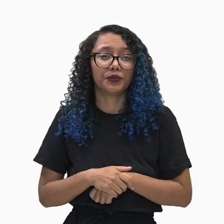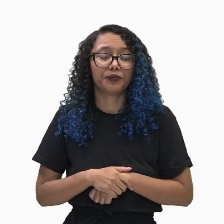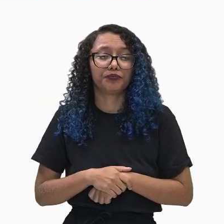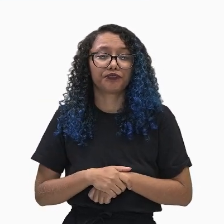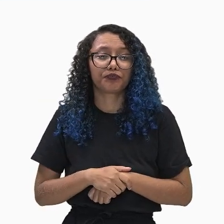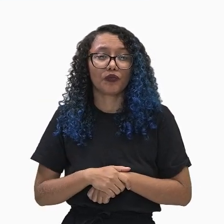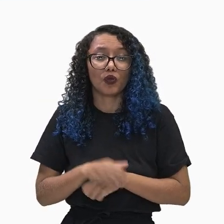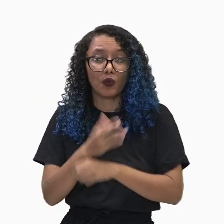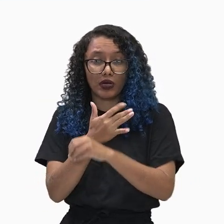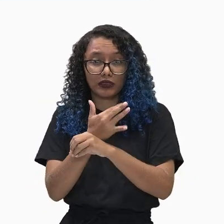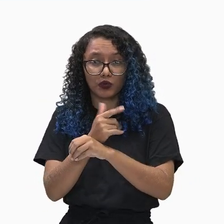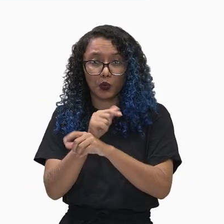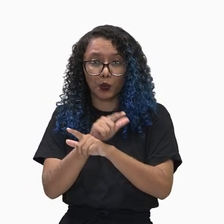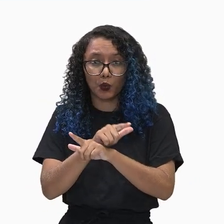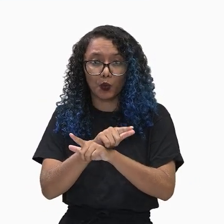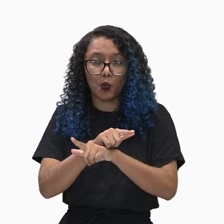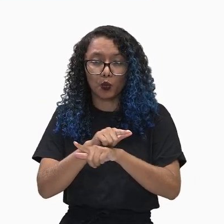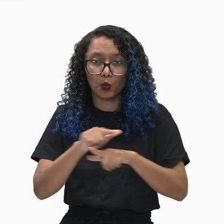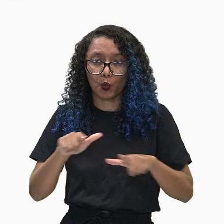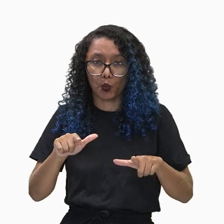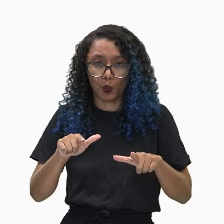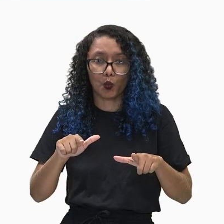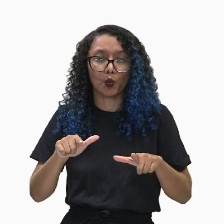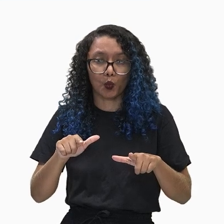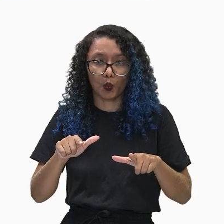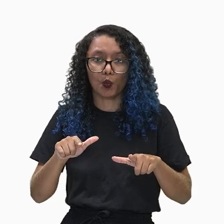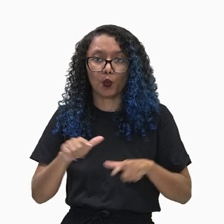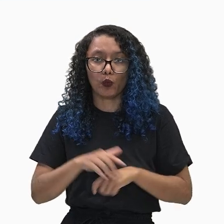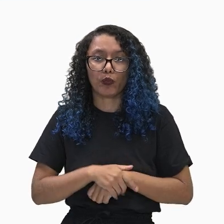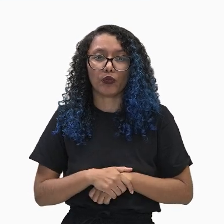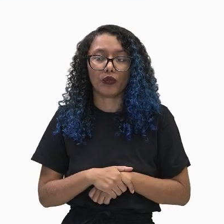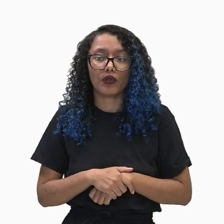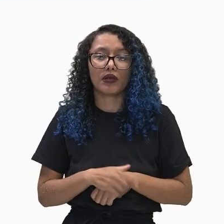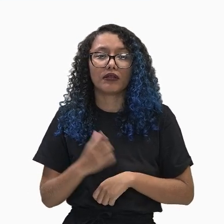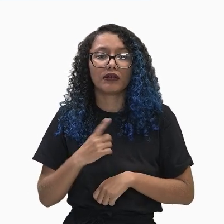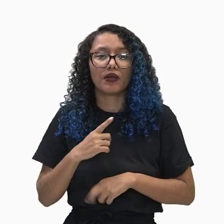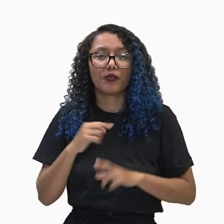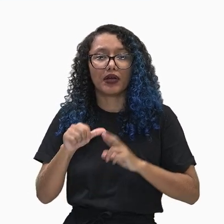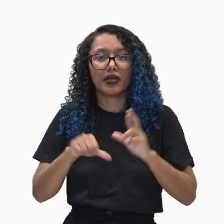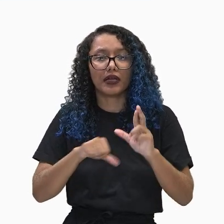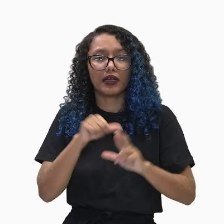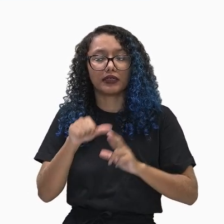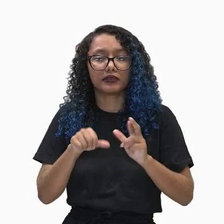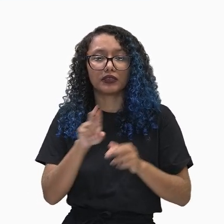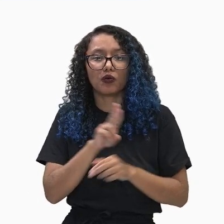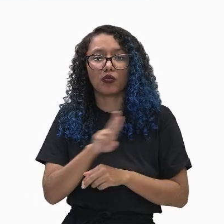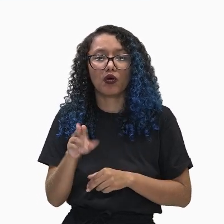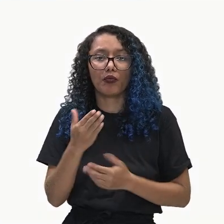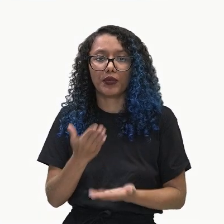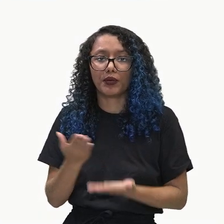um ácido por meio de uma reação conhecida como reação de